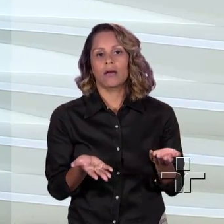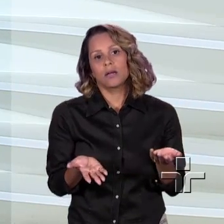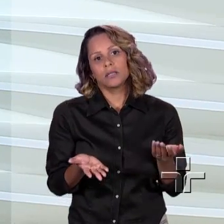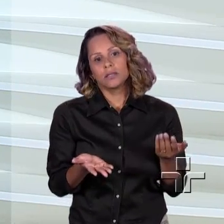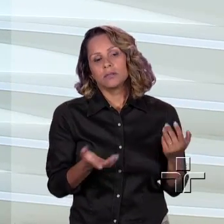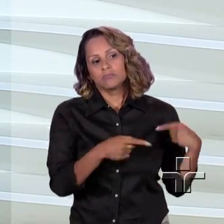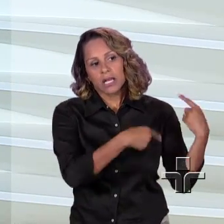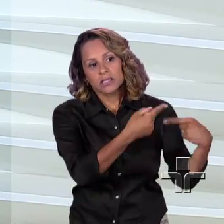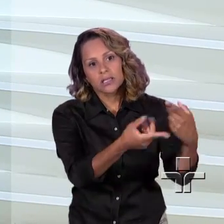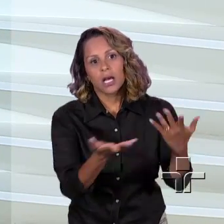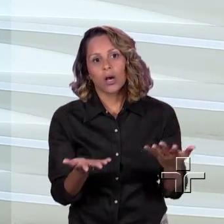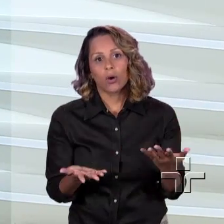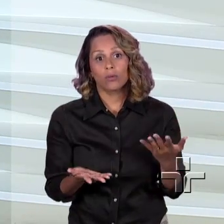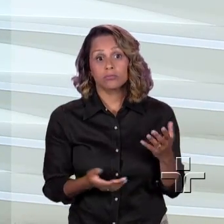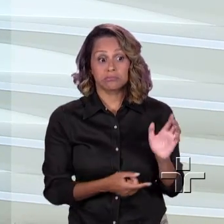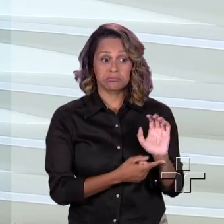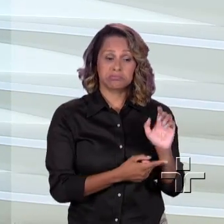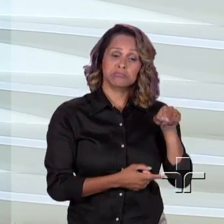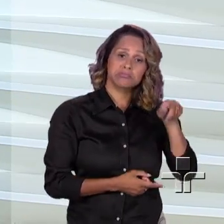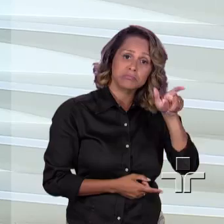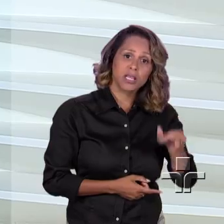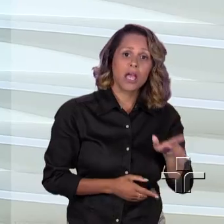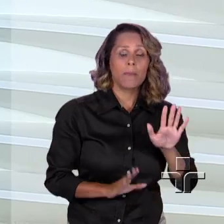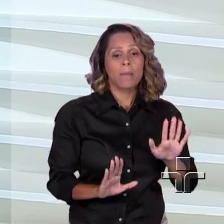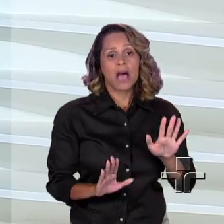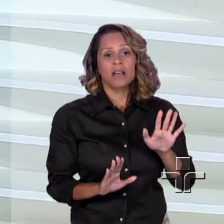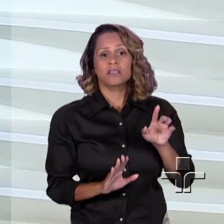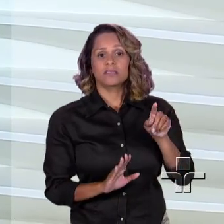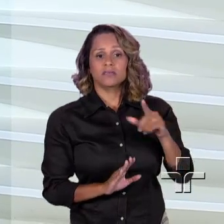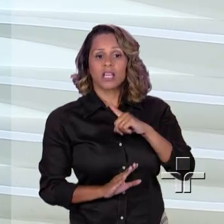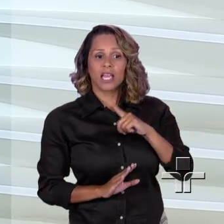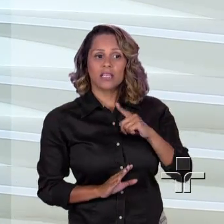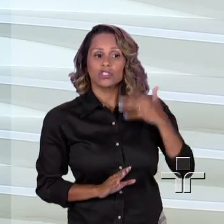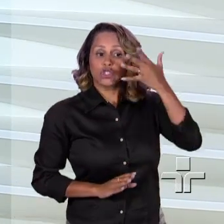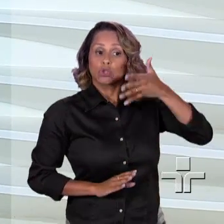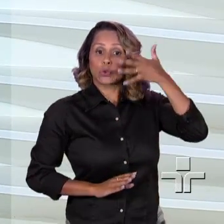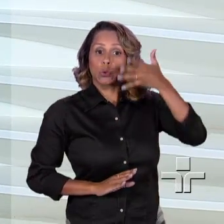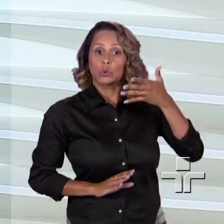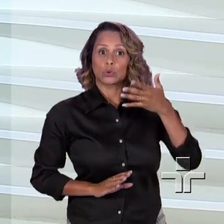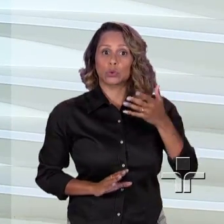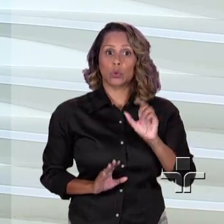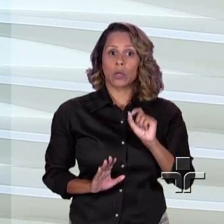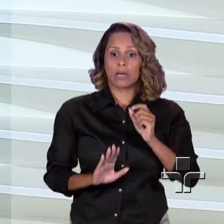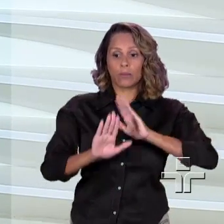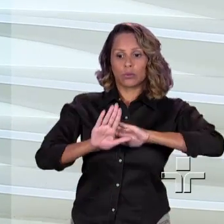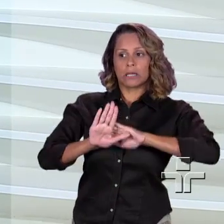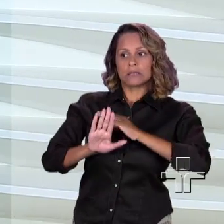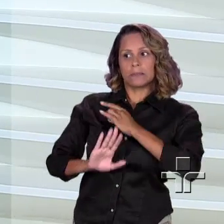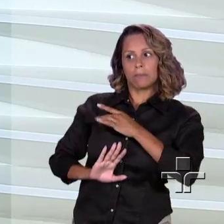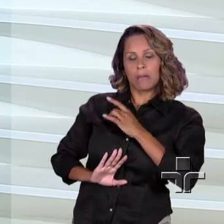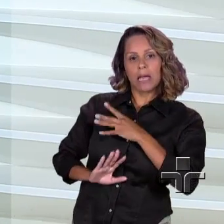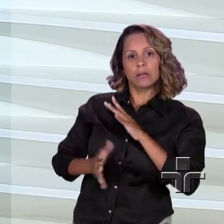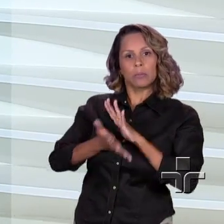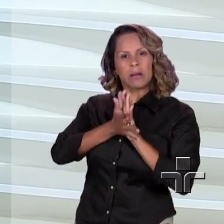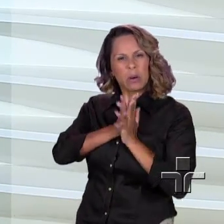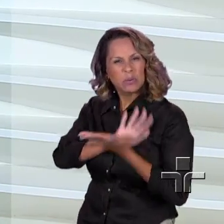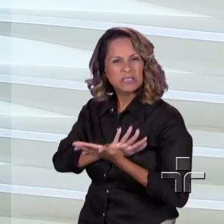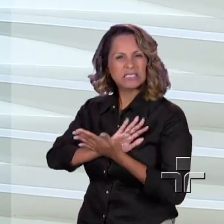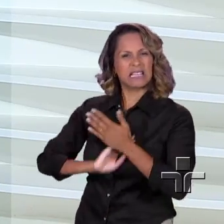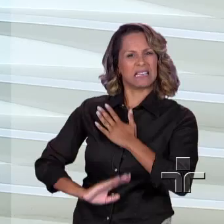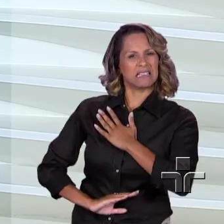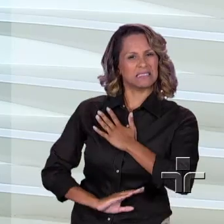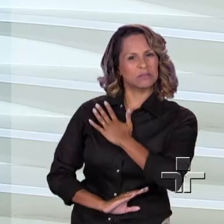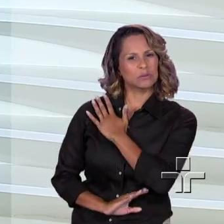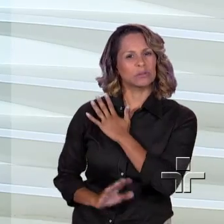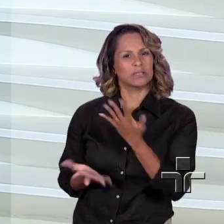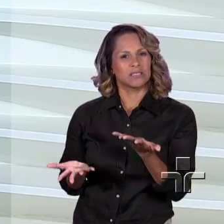pessoa baseia muito dos seus discursos em medo, em preconceito, em desinformação